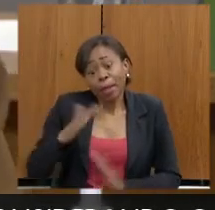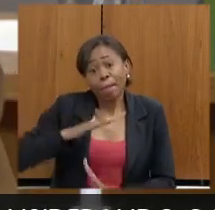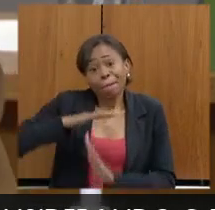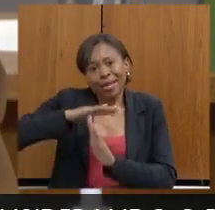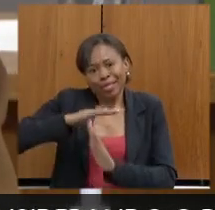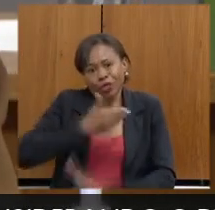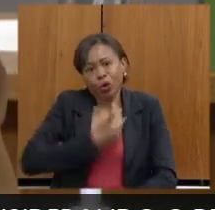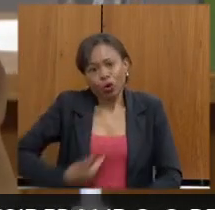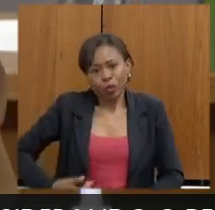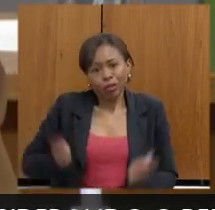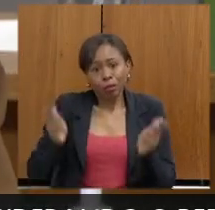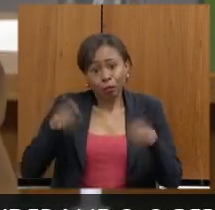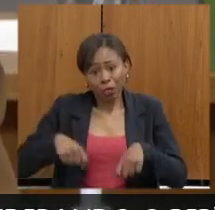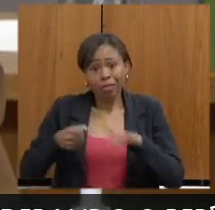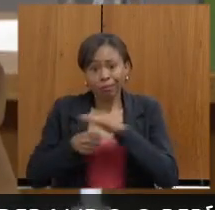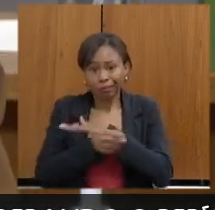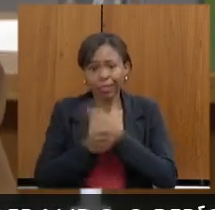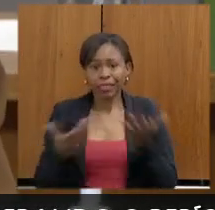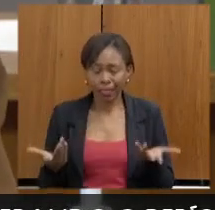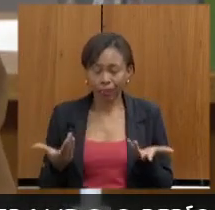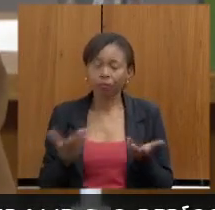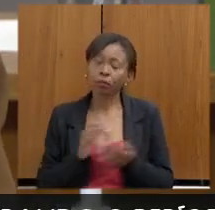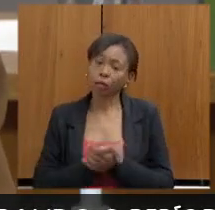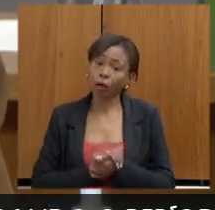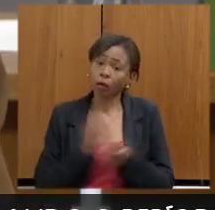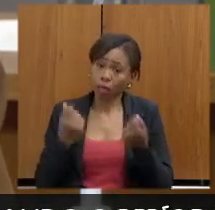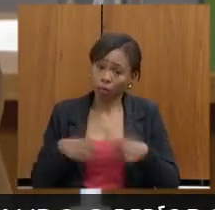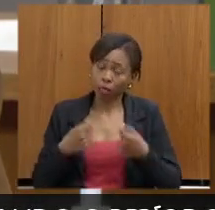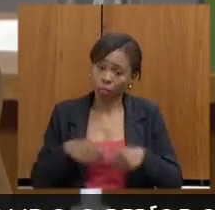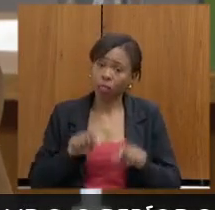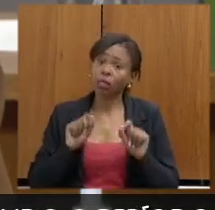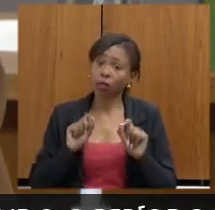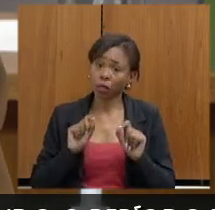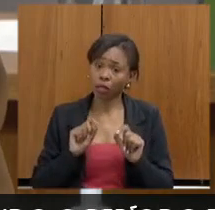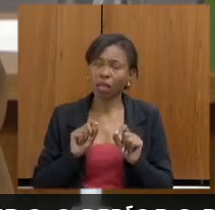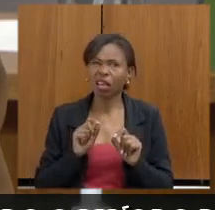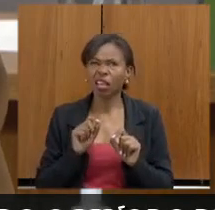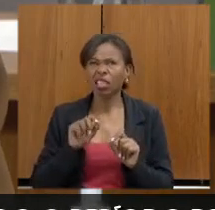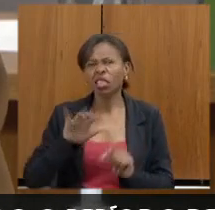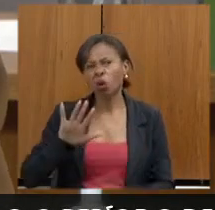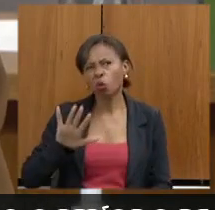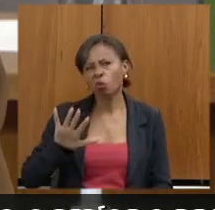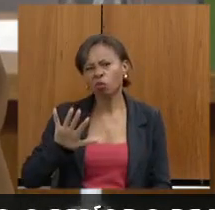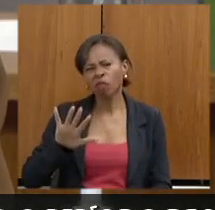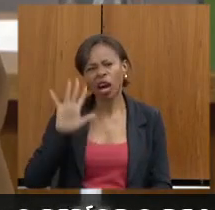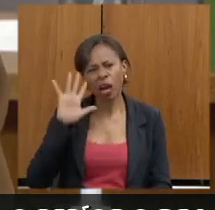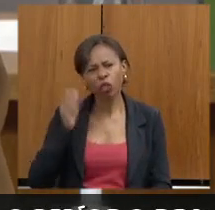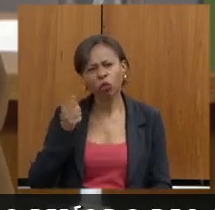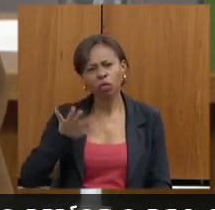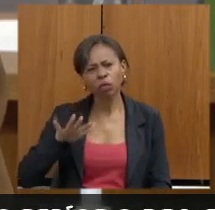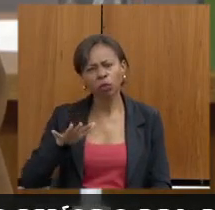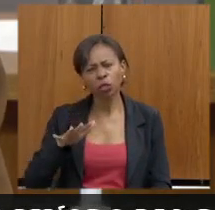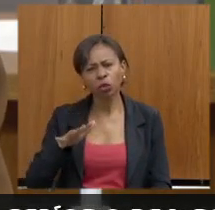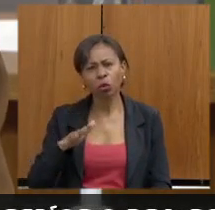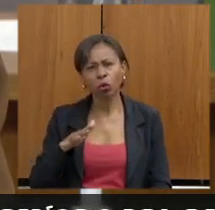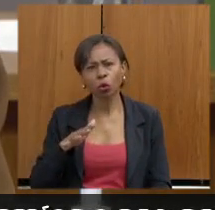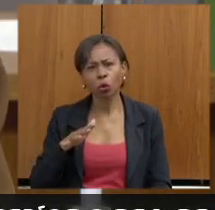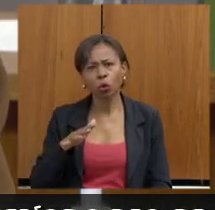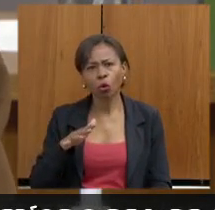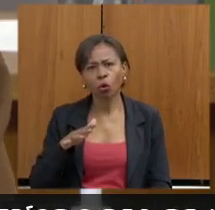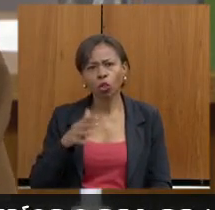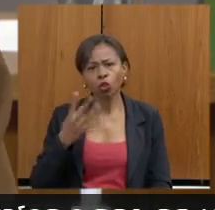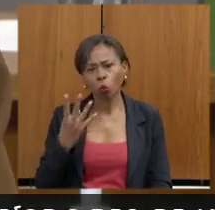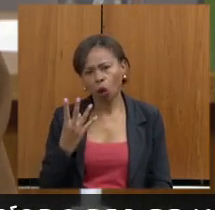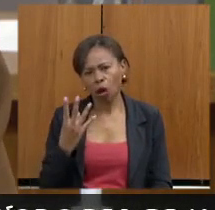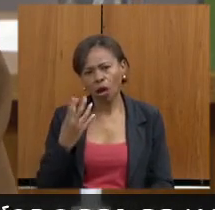entendo os da nossa necessidade é isso então se a gente fizer e inclusão eu acho que vai dar em média por exemplo a gente pegar quatro um período de quatro